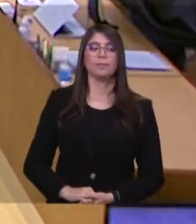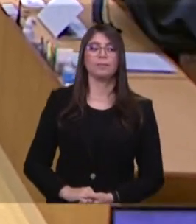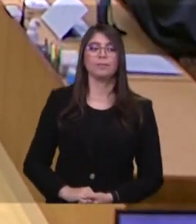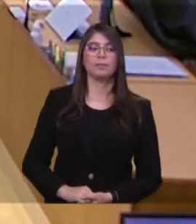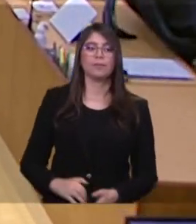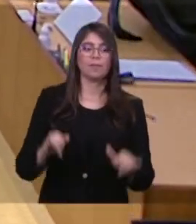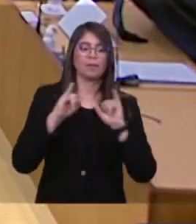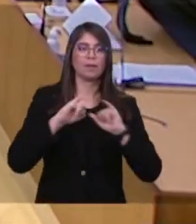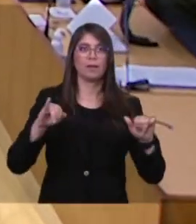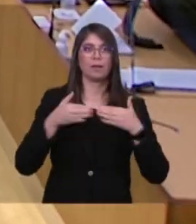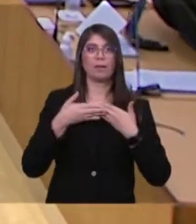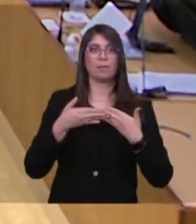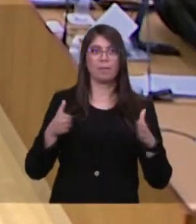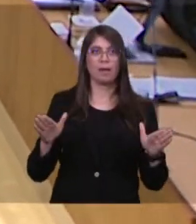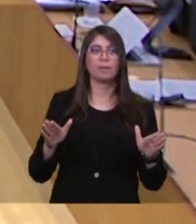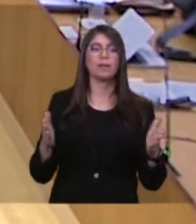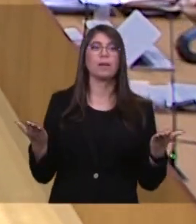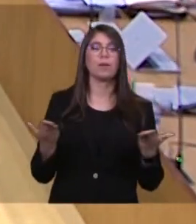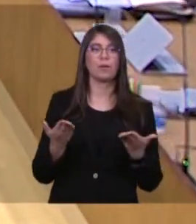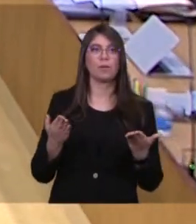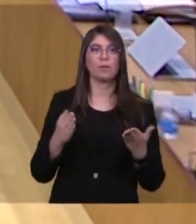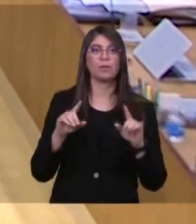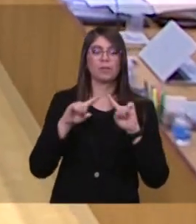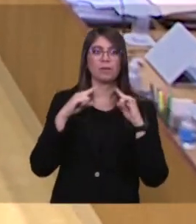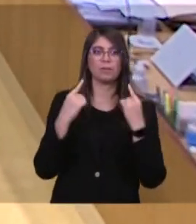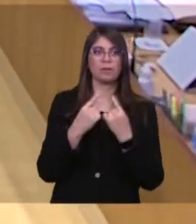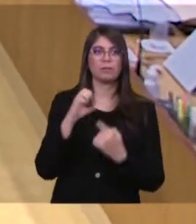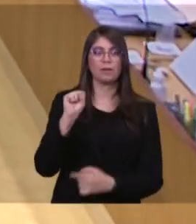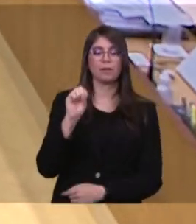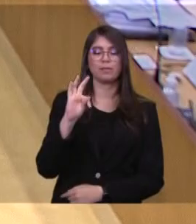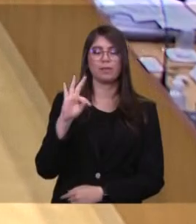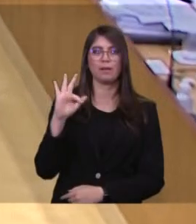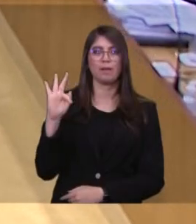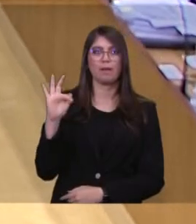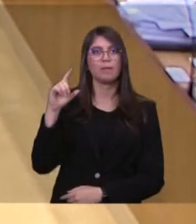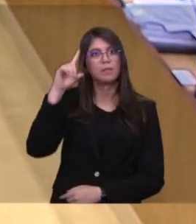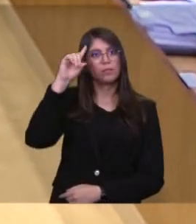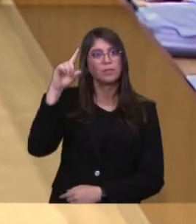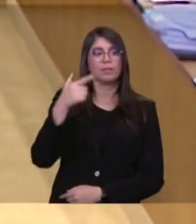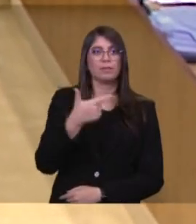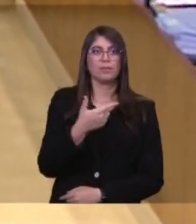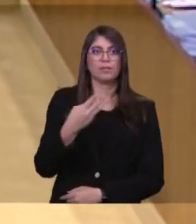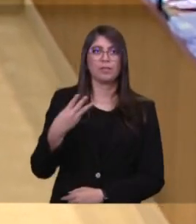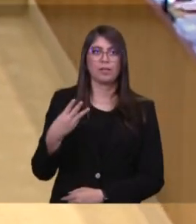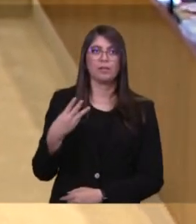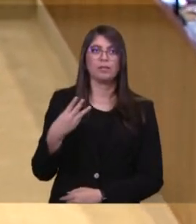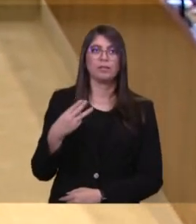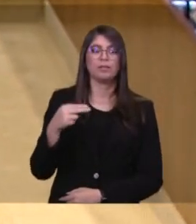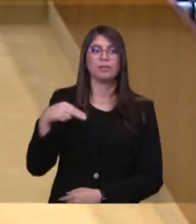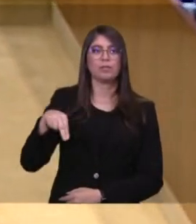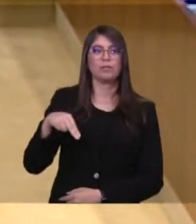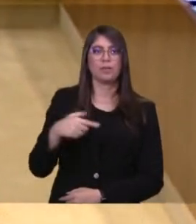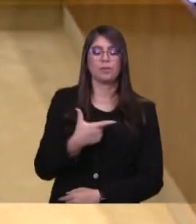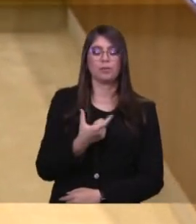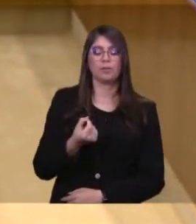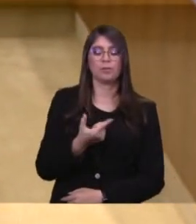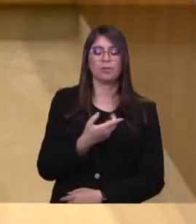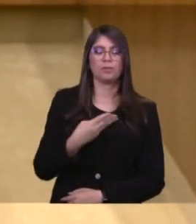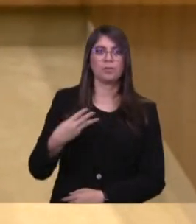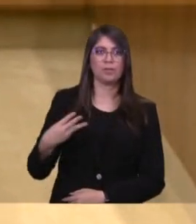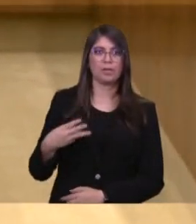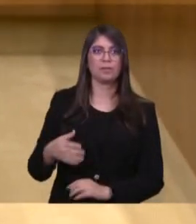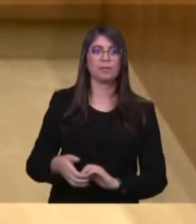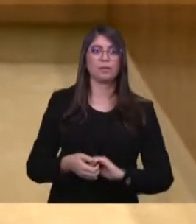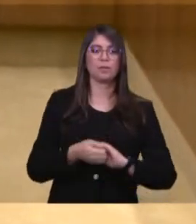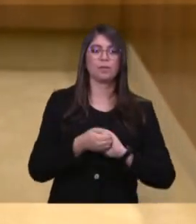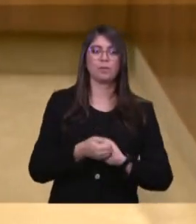Declaro aberta essa sessão extraordinária do Supremo Tribunal Federal de 23 de novembro de 2023. Cumprimento. Ao centro da